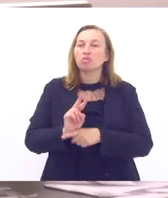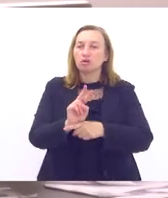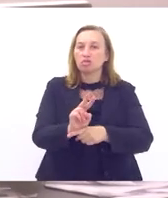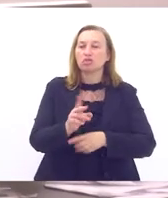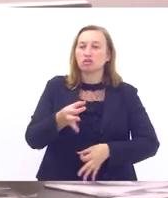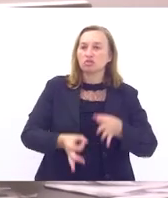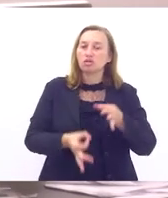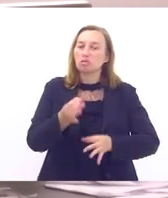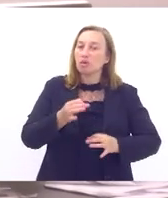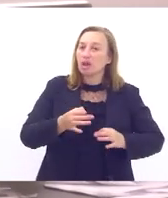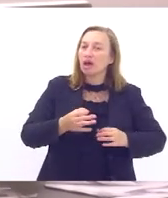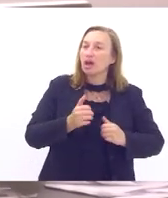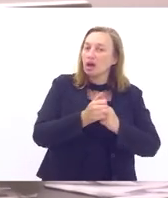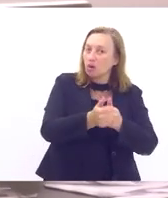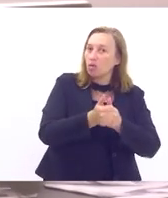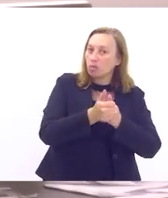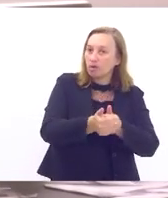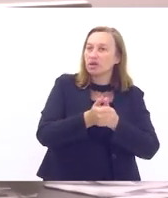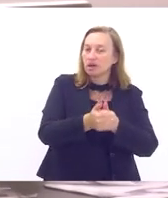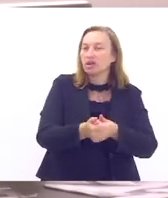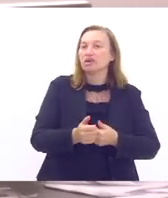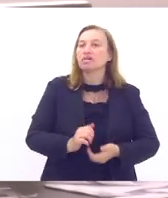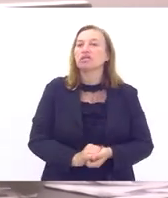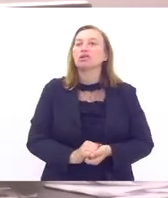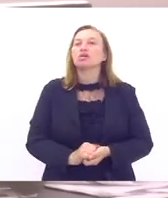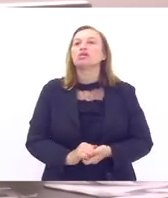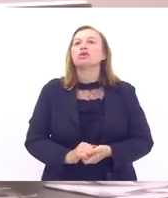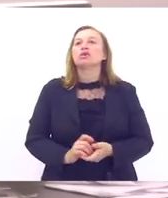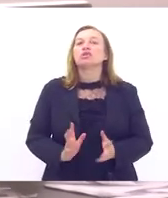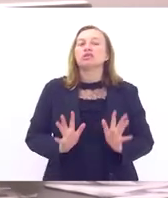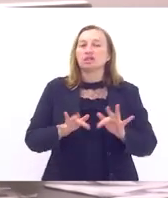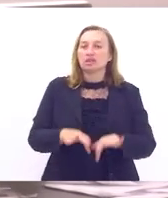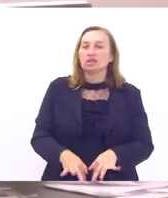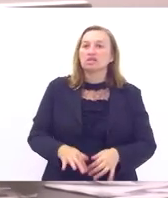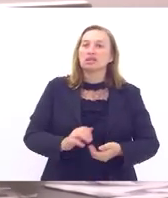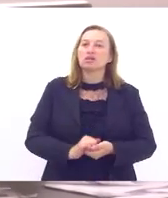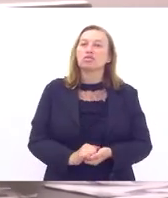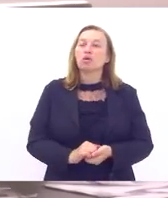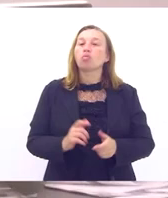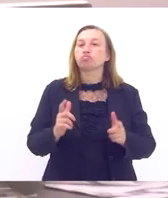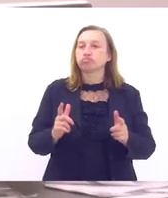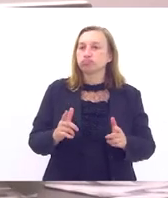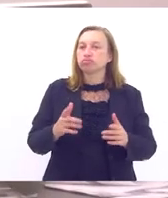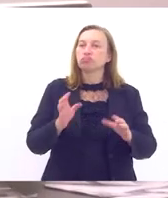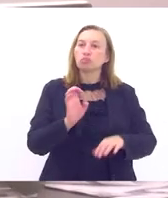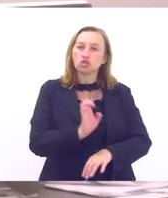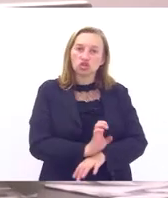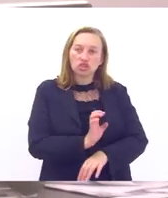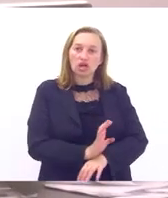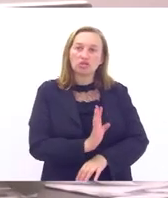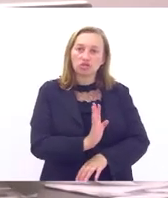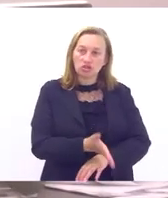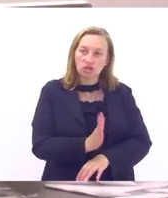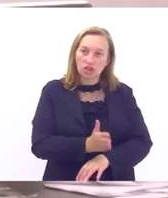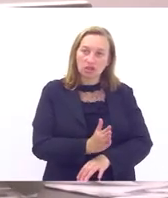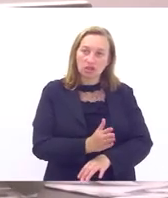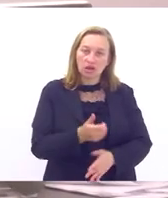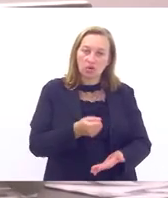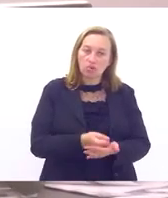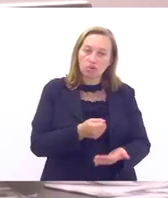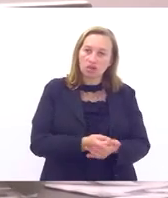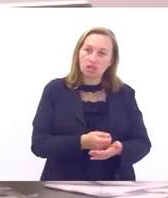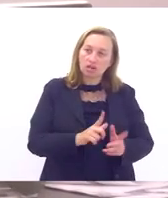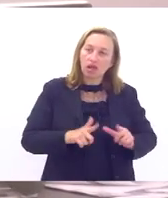justiça, para acompanhar a execução dessa ação civil pública, onde o Estado já está condenado a fazer funcionar